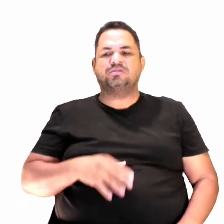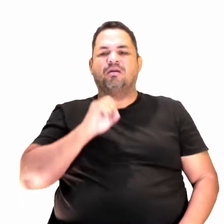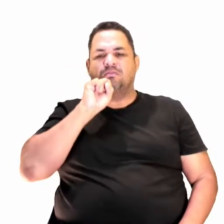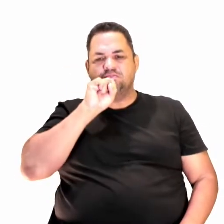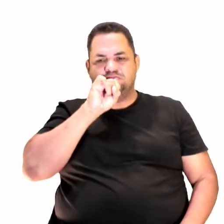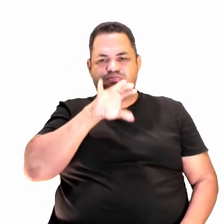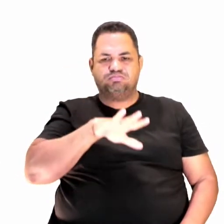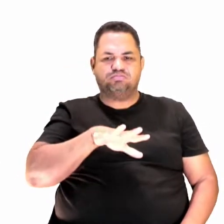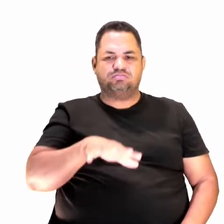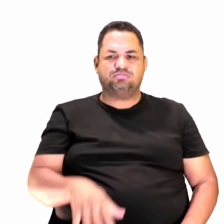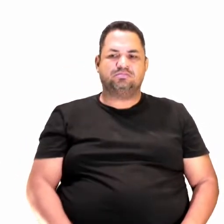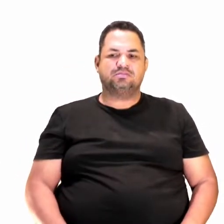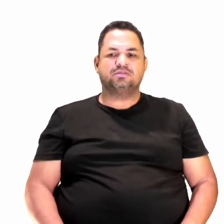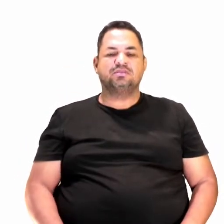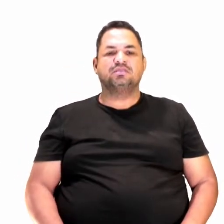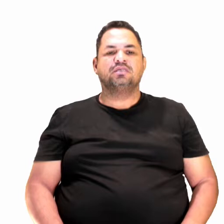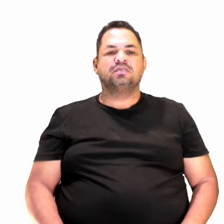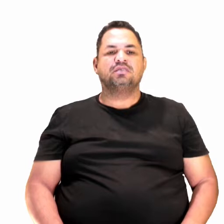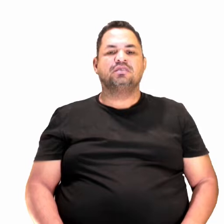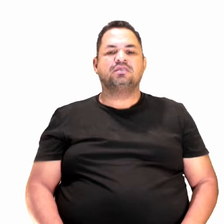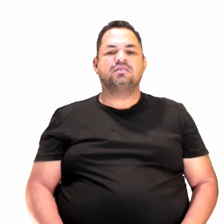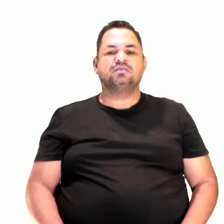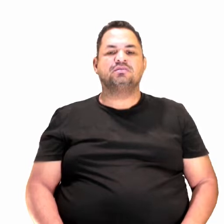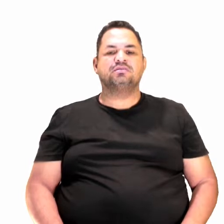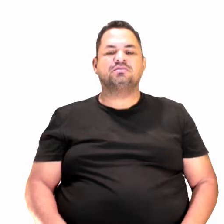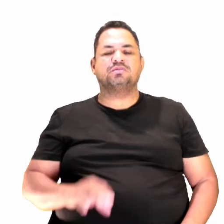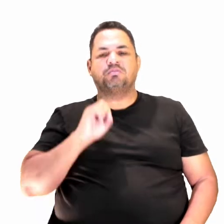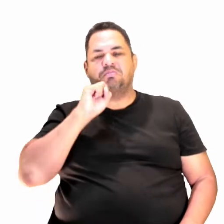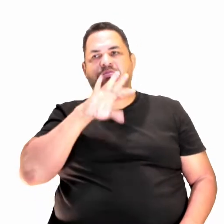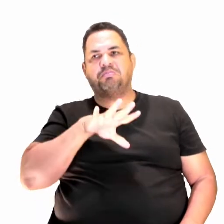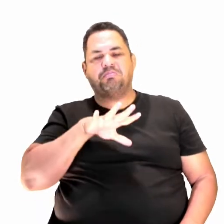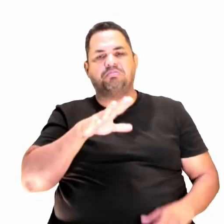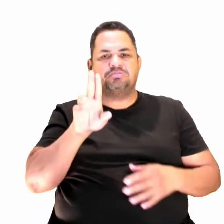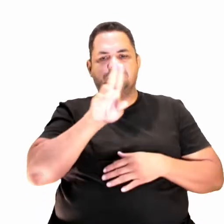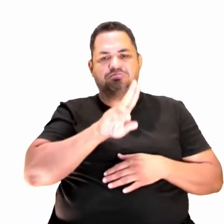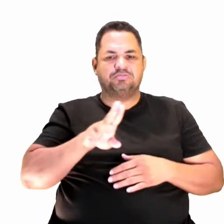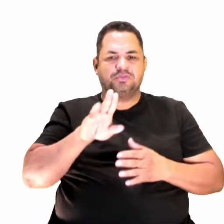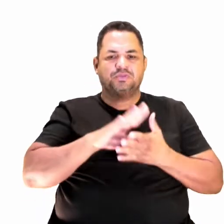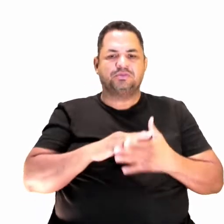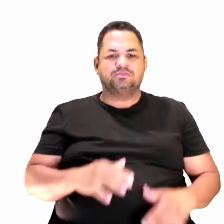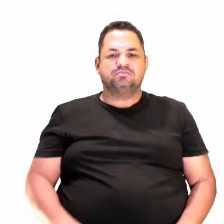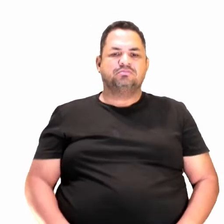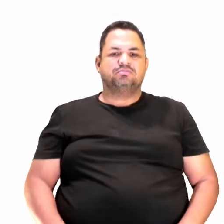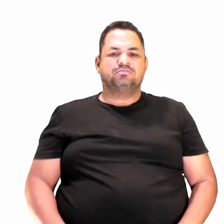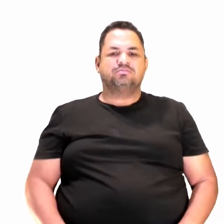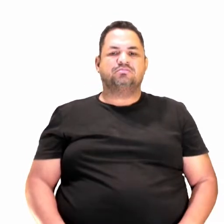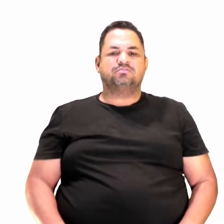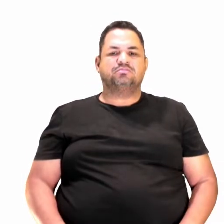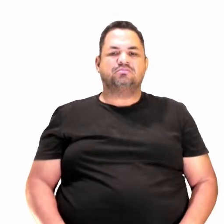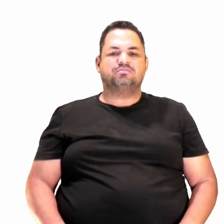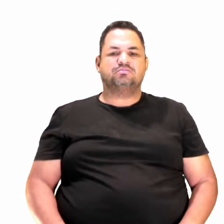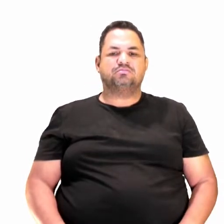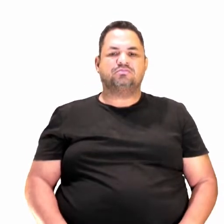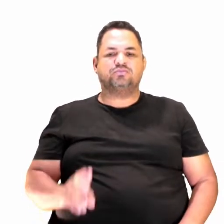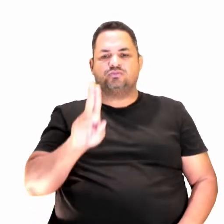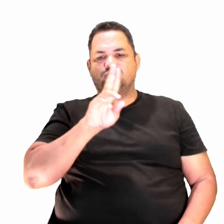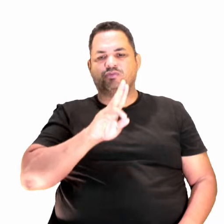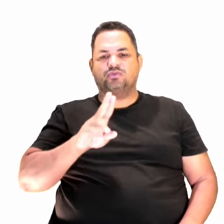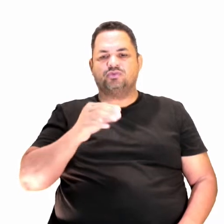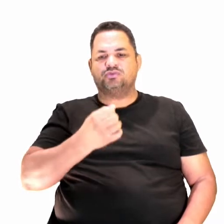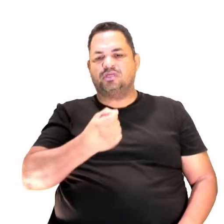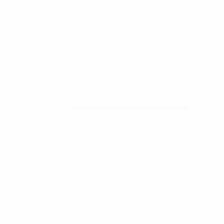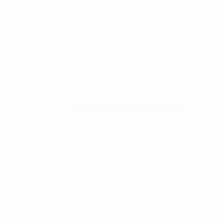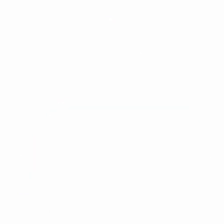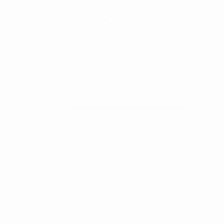Seja por meio de vômitos ou de uso de